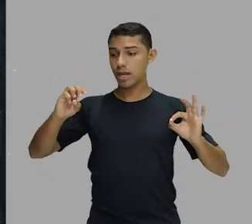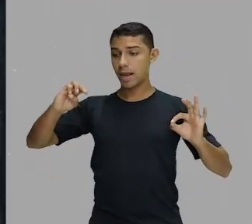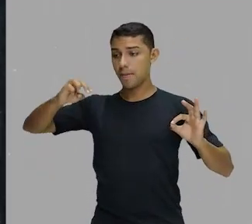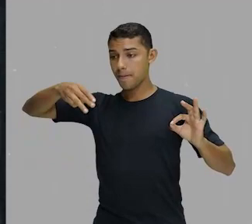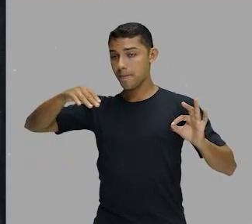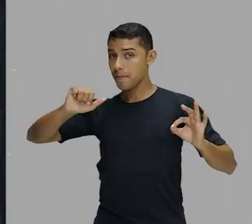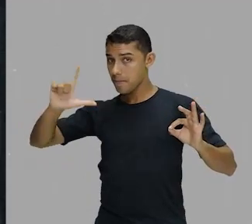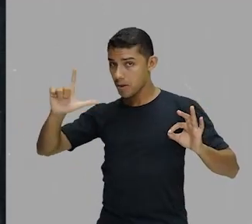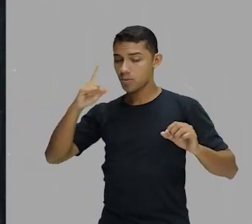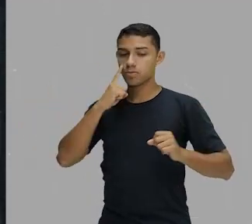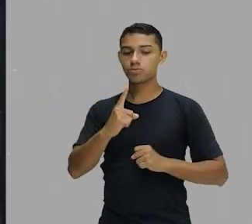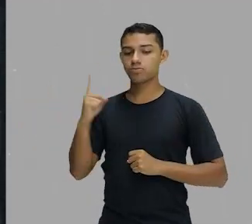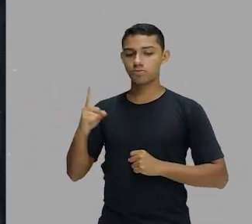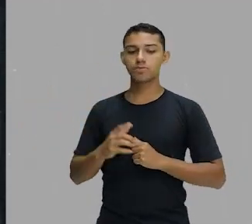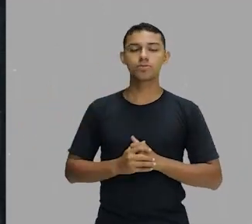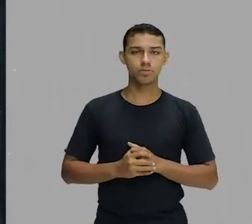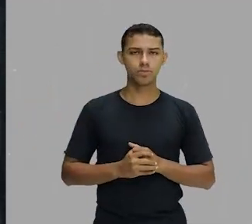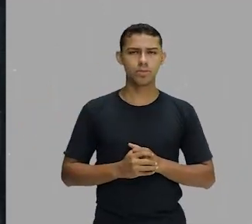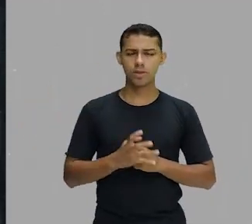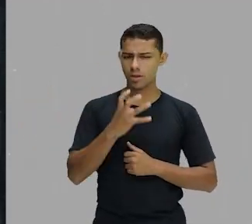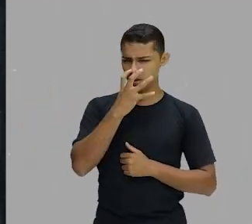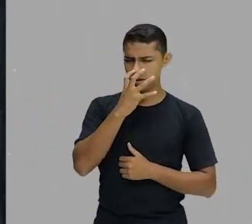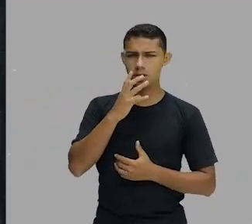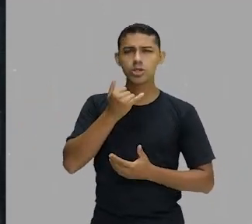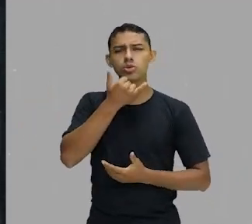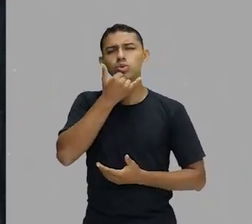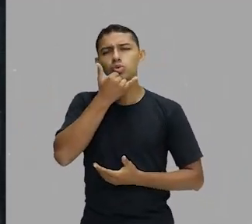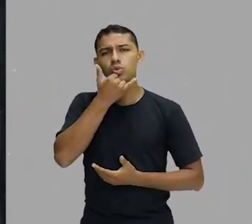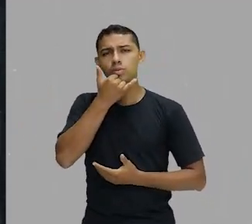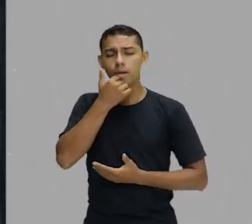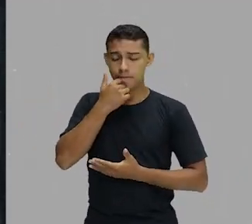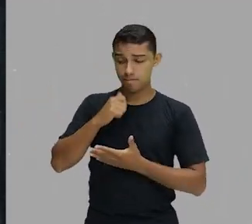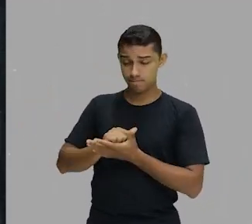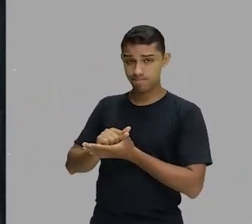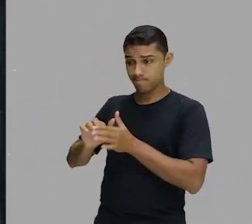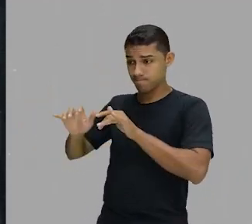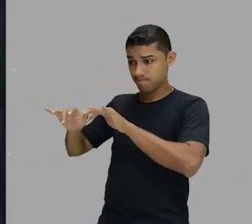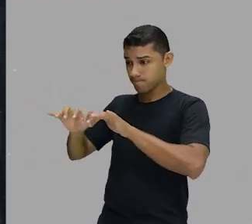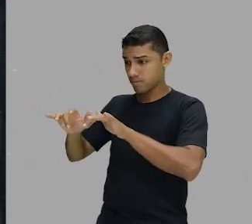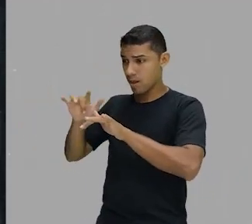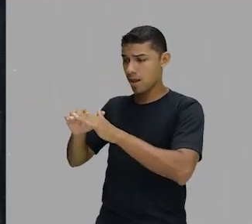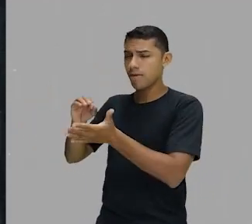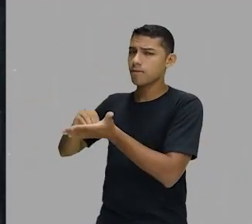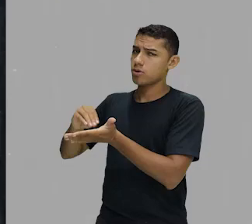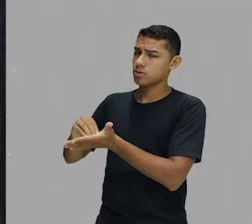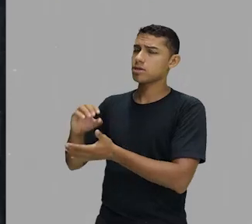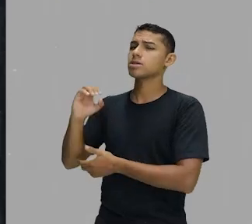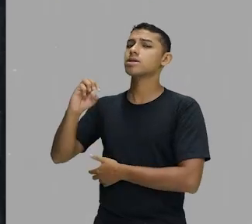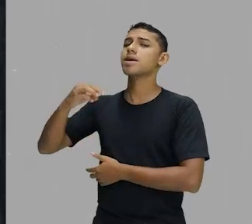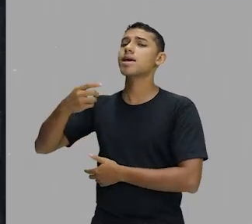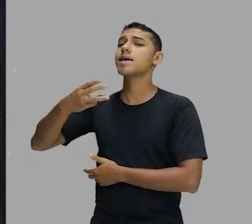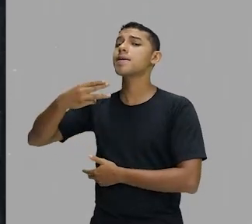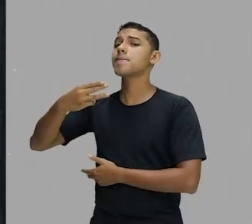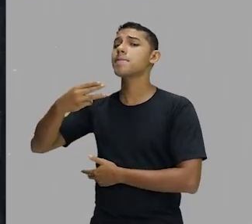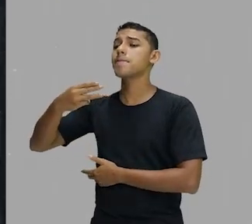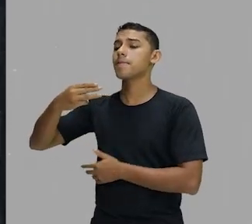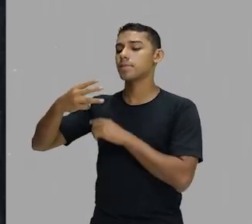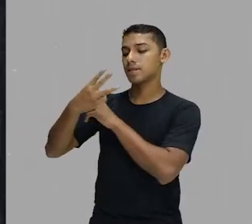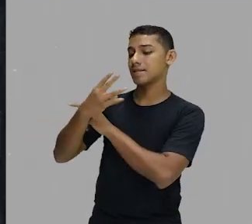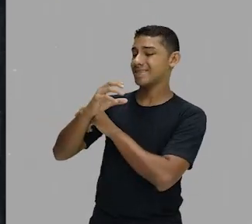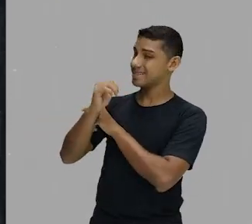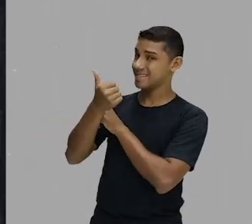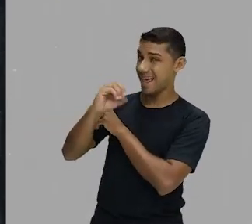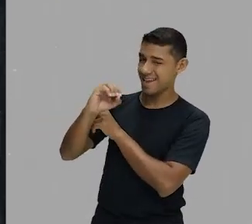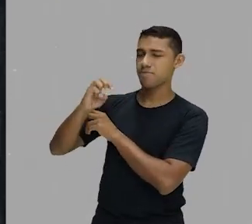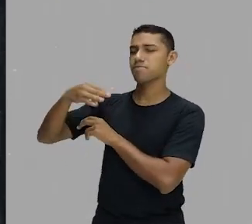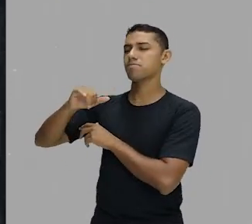tá? Observa, gente, que aqui está faltando um zero, tá? Eu estou calculando 3% de 10.000. Aqui